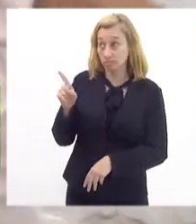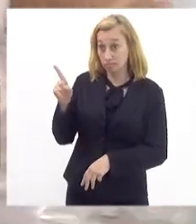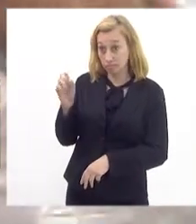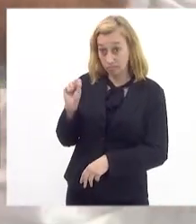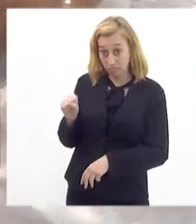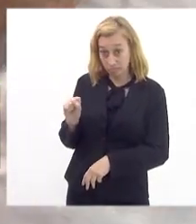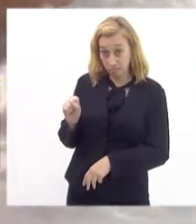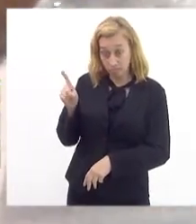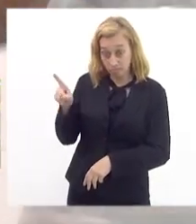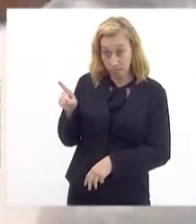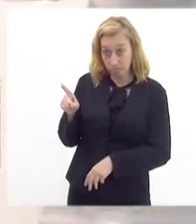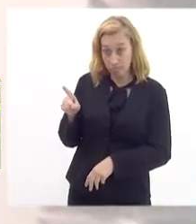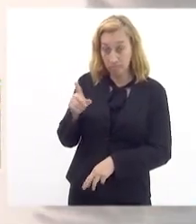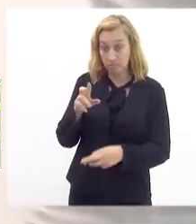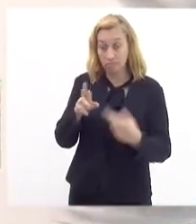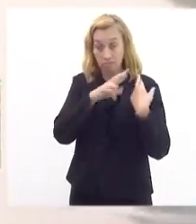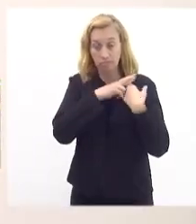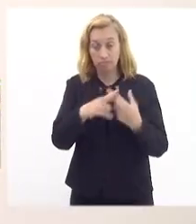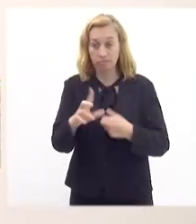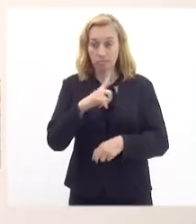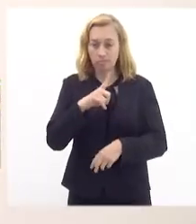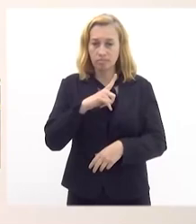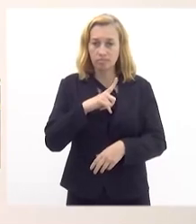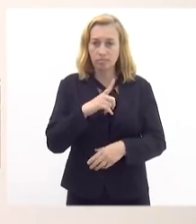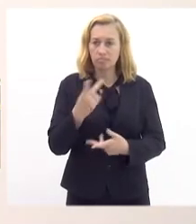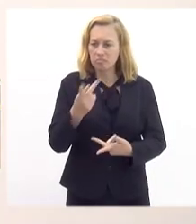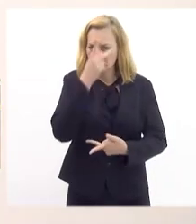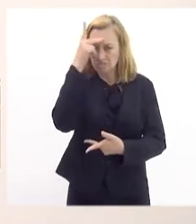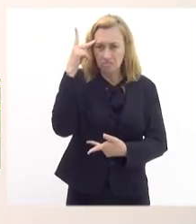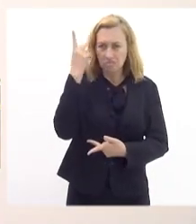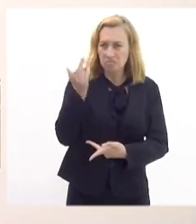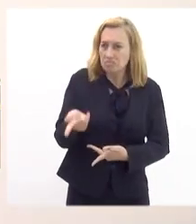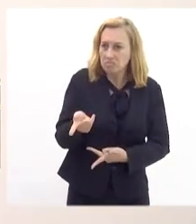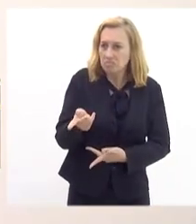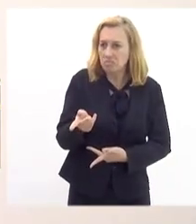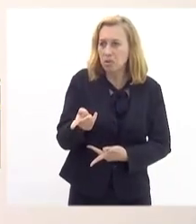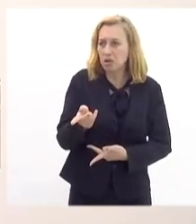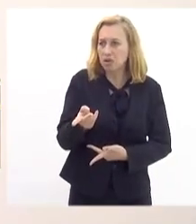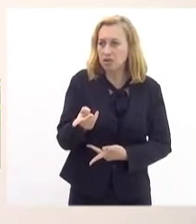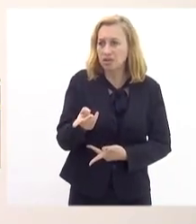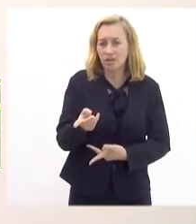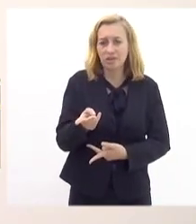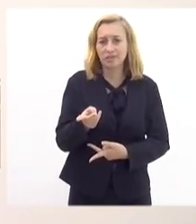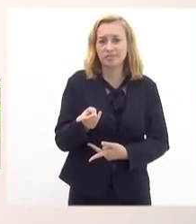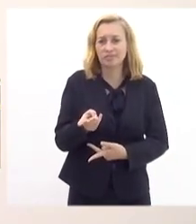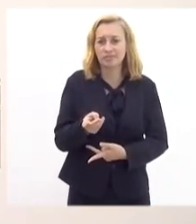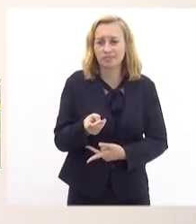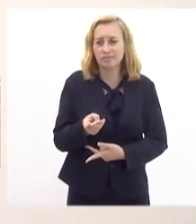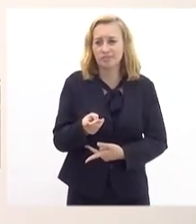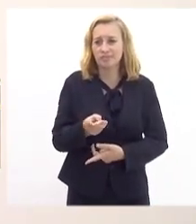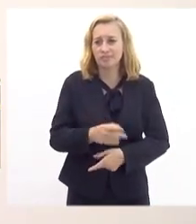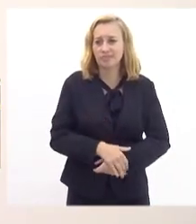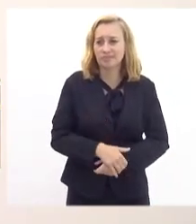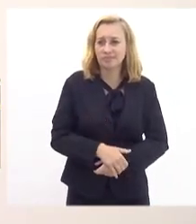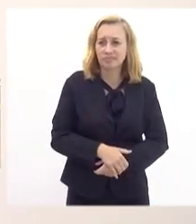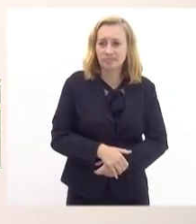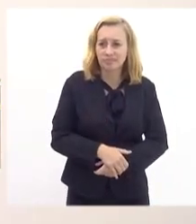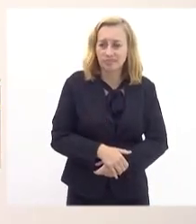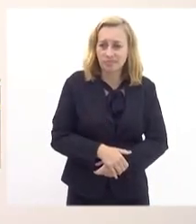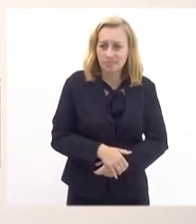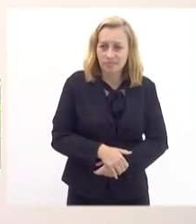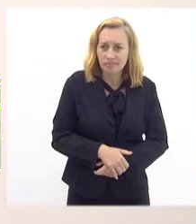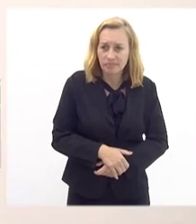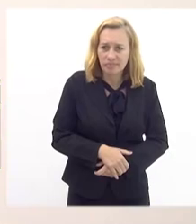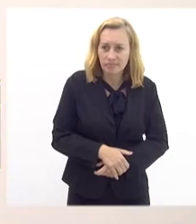ele está empossado e ele responde Portal um sujeito inexpressivo né não a gente não sabe